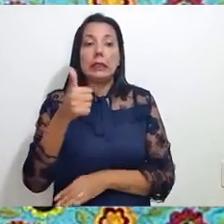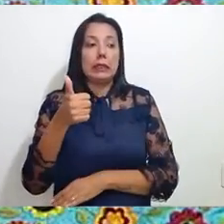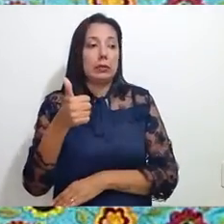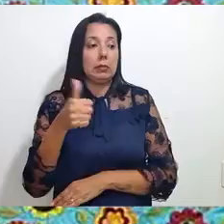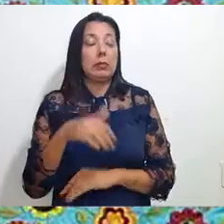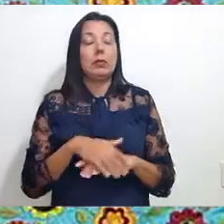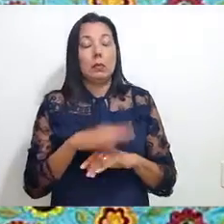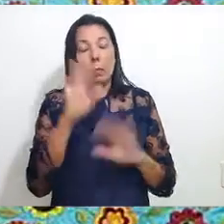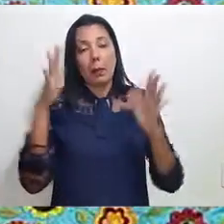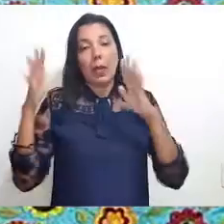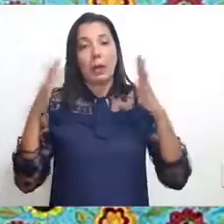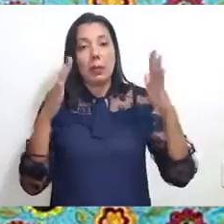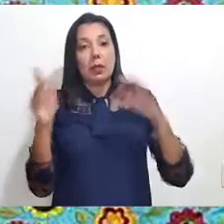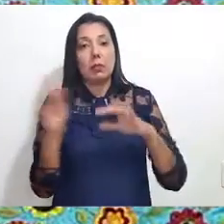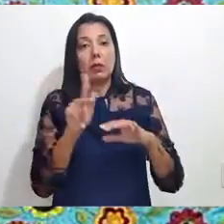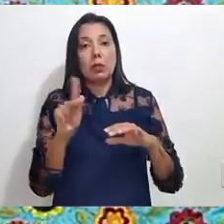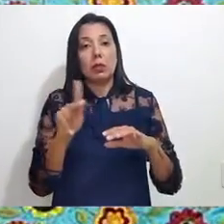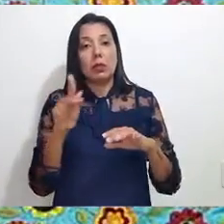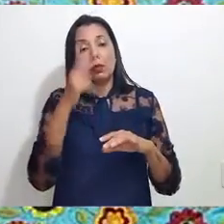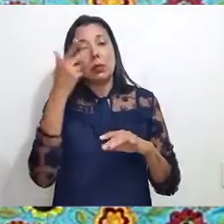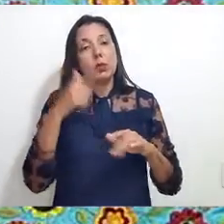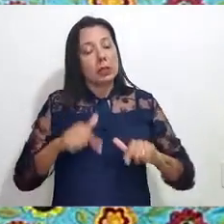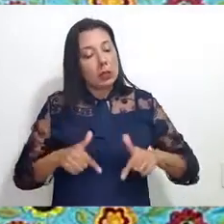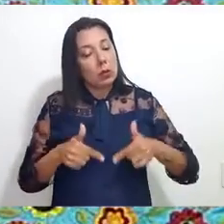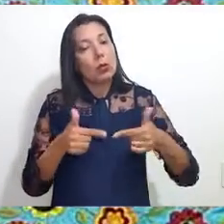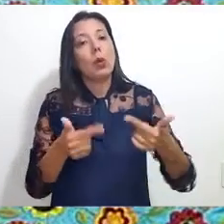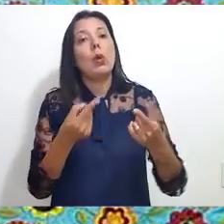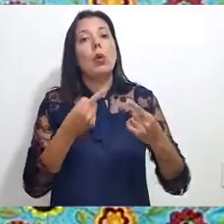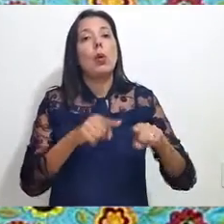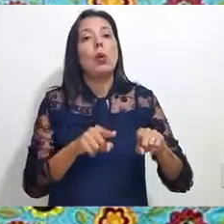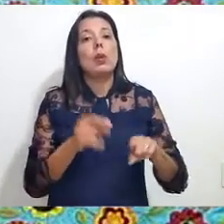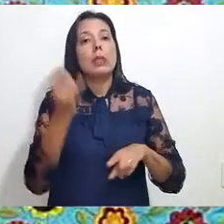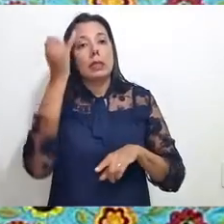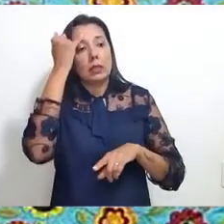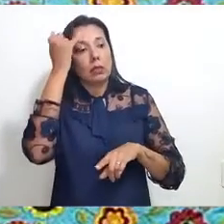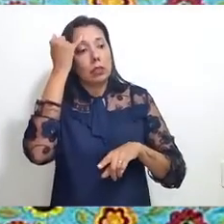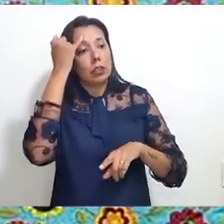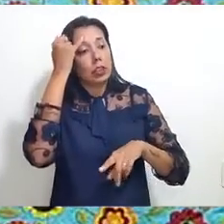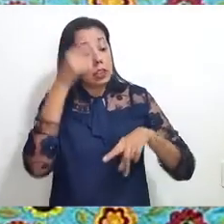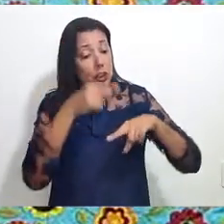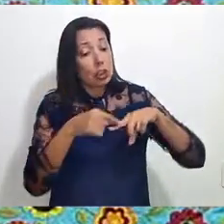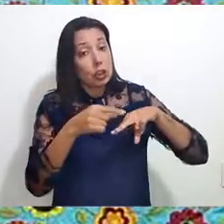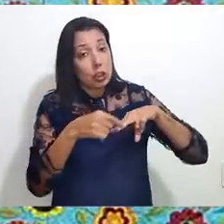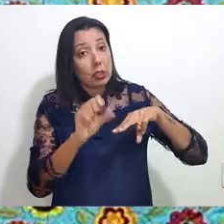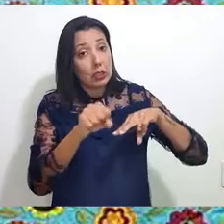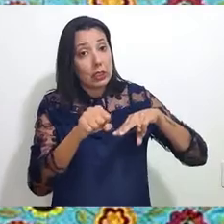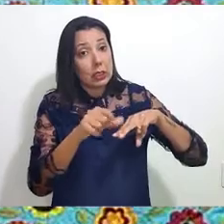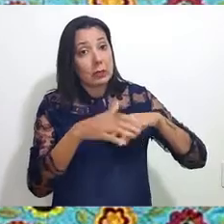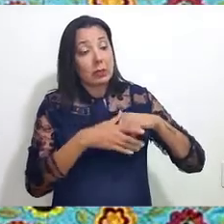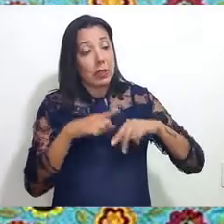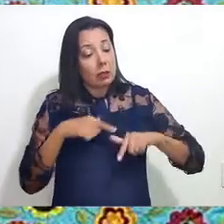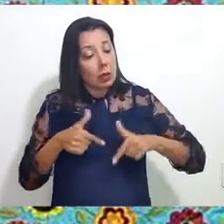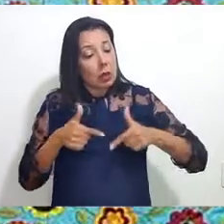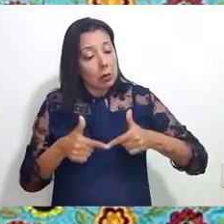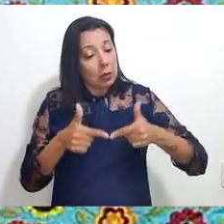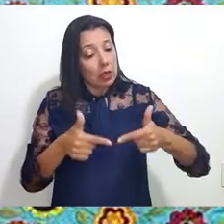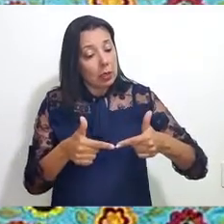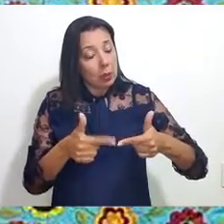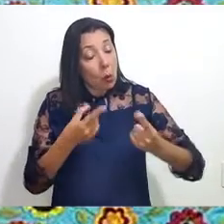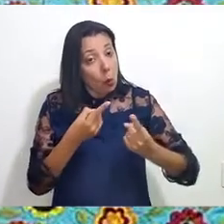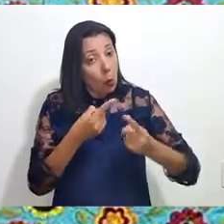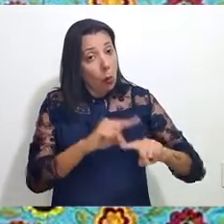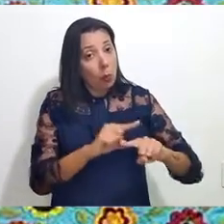responder. Paulo, como citou aí, né, a lei, e eu não posso deixar de lembrar também que ontem,